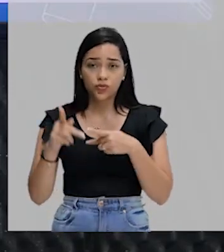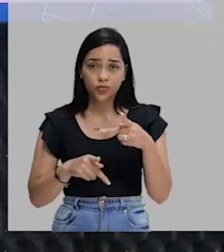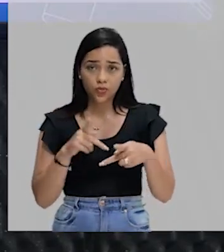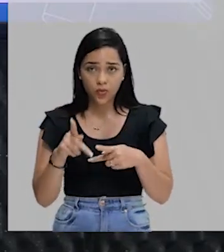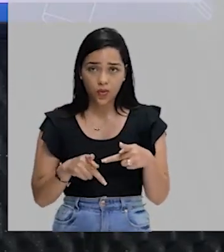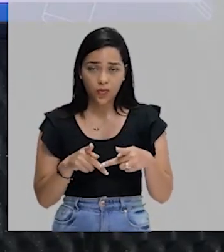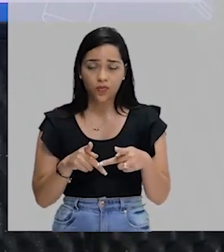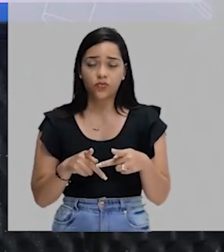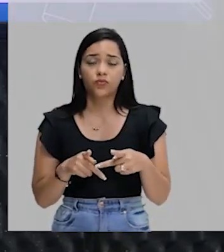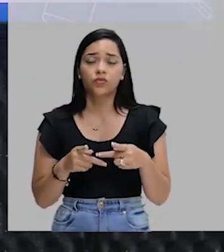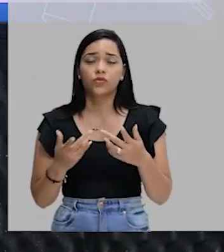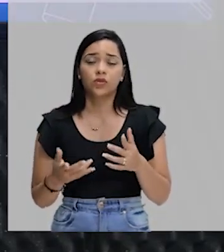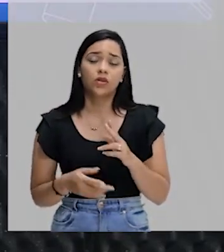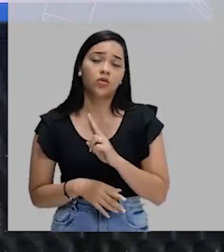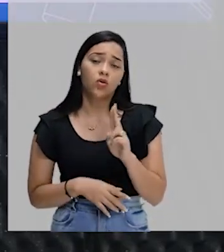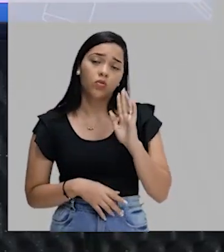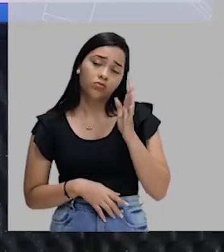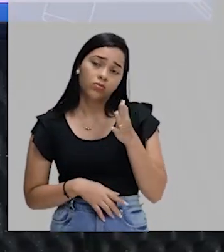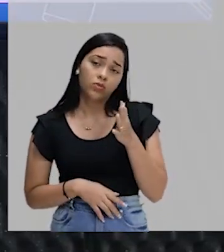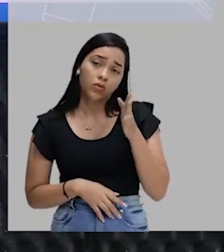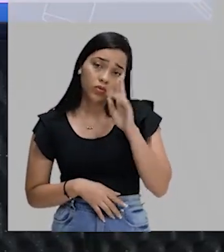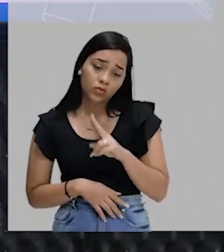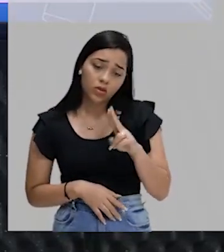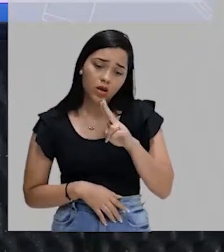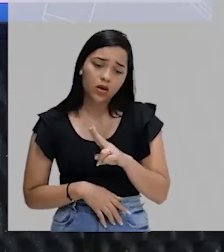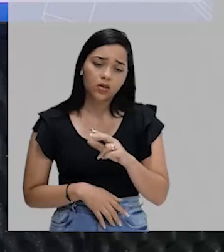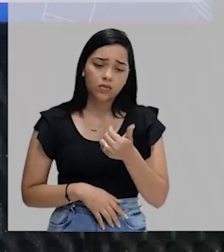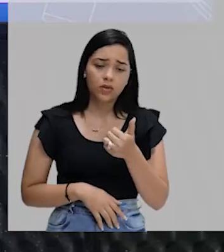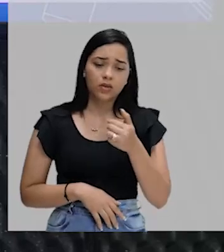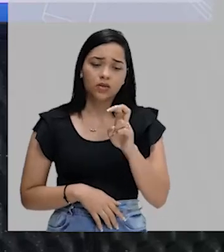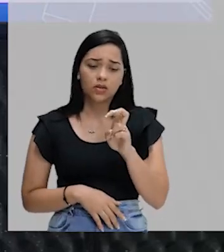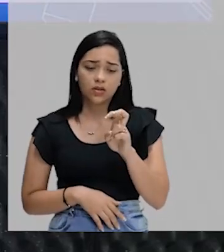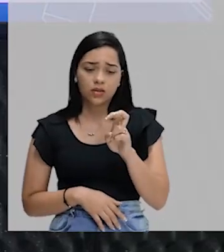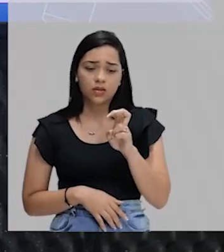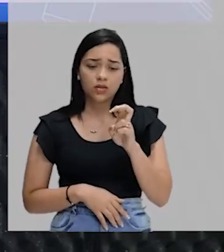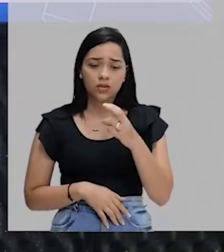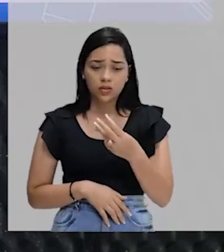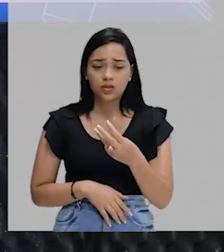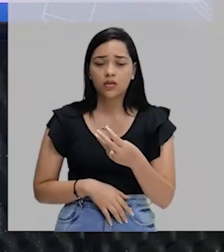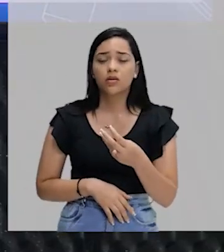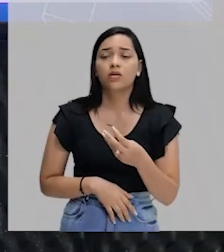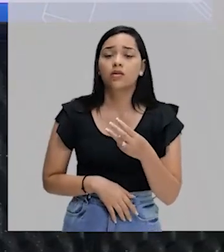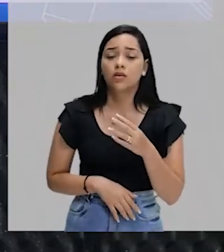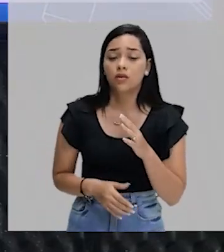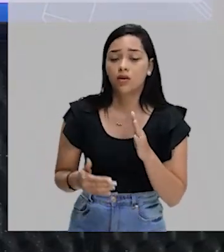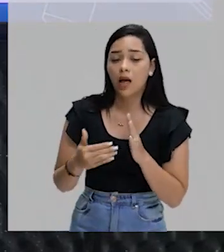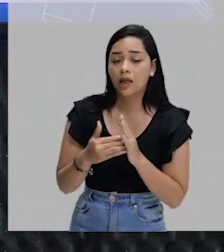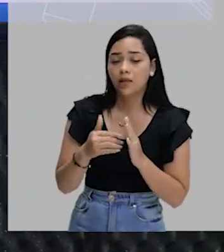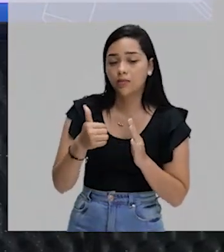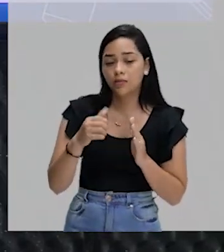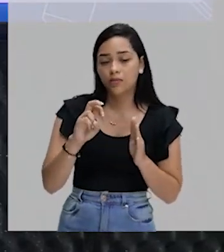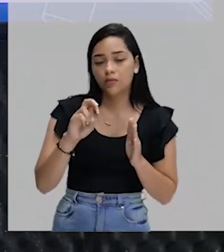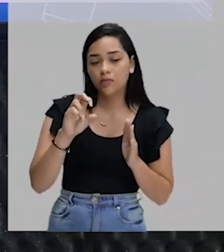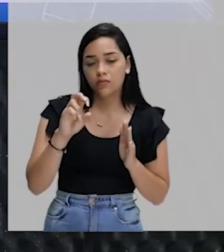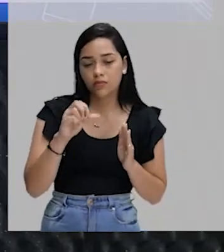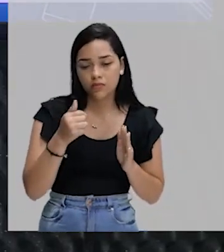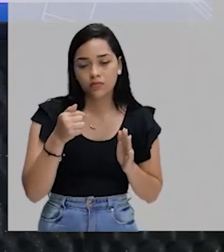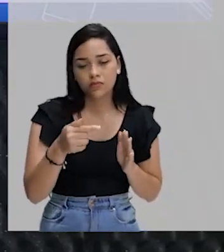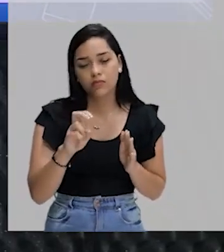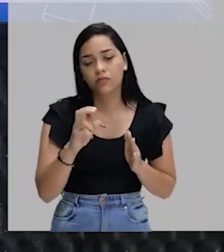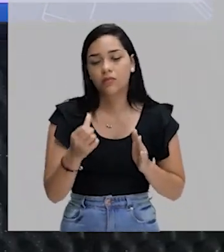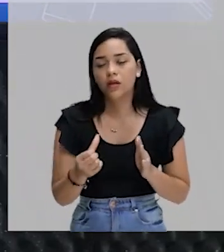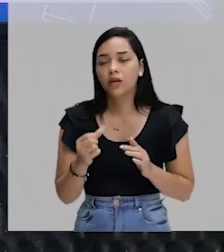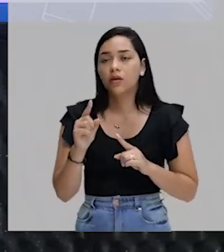das Missões, como era chamada, que ocorreu por volta de 1753, foi até 1756,